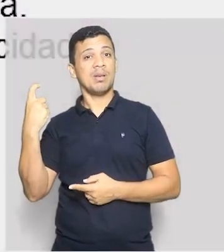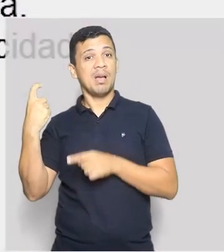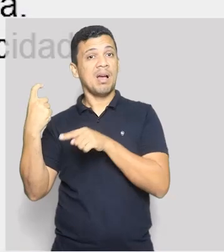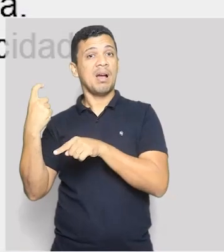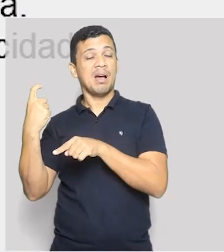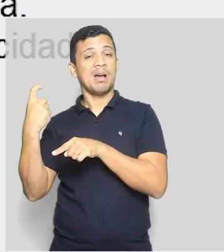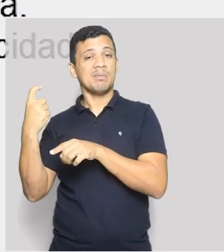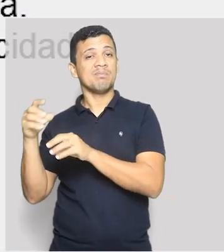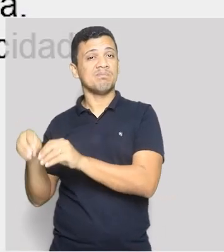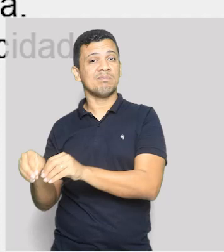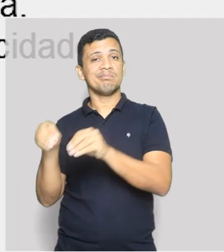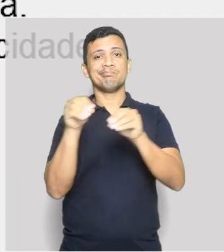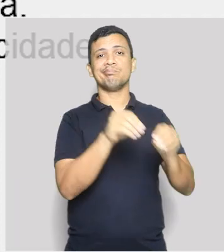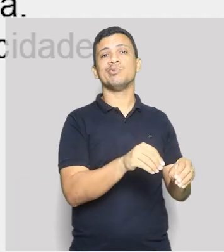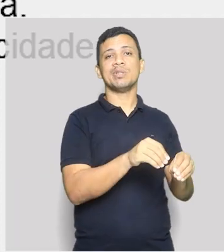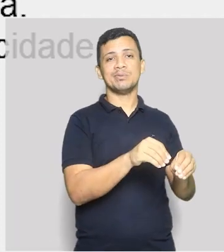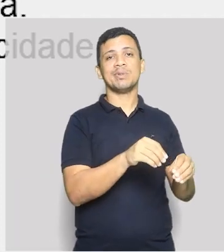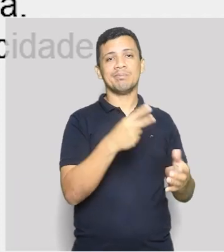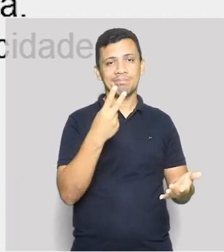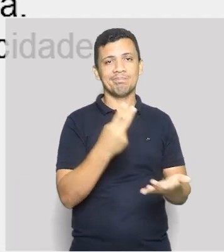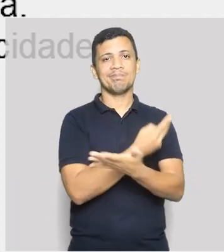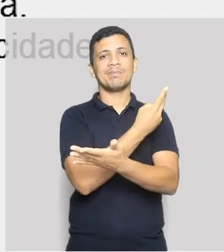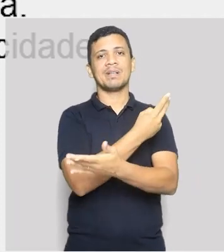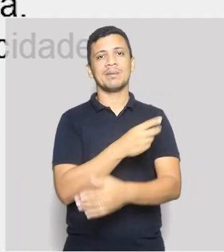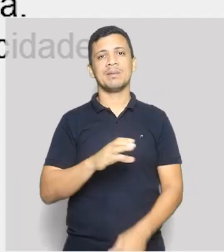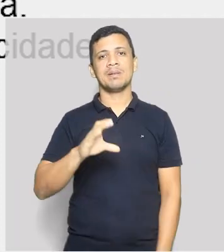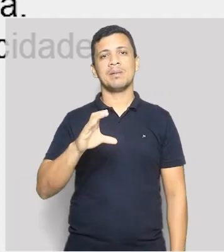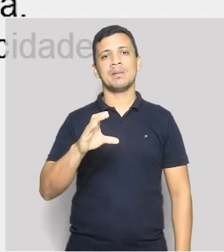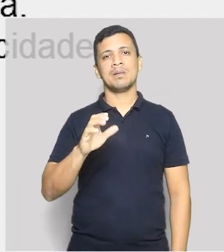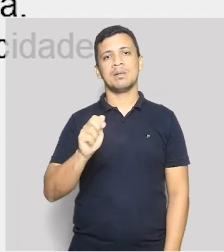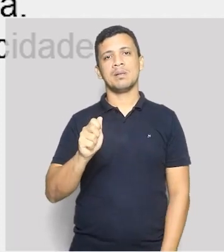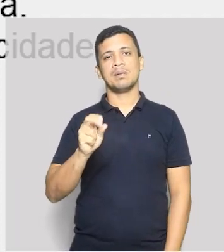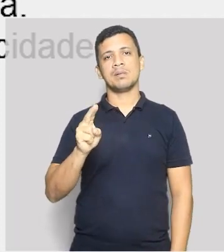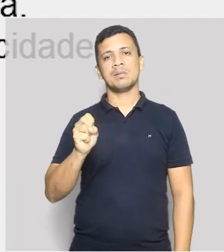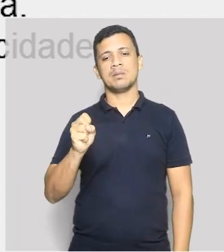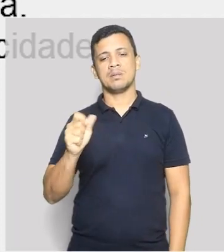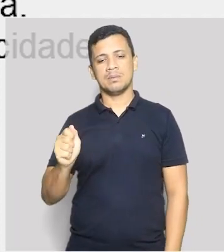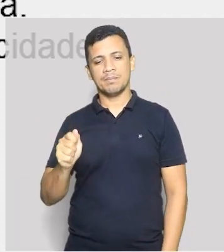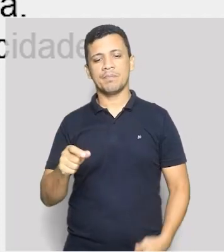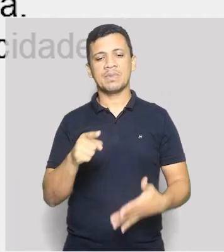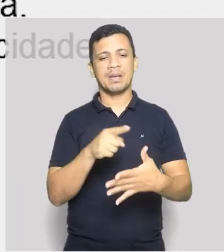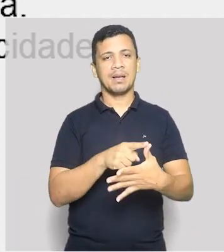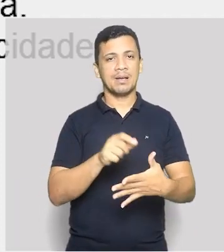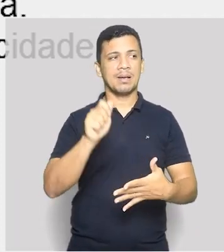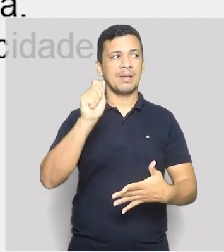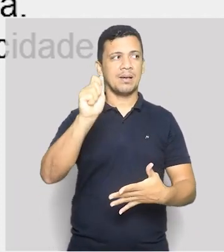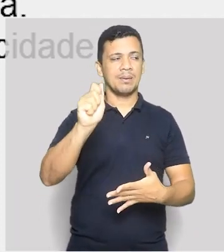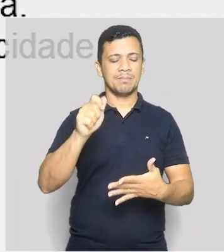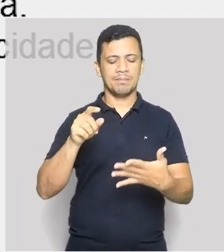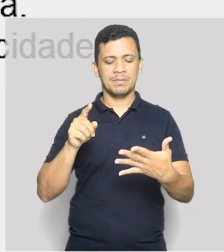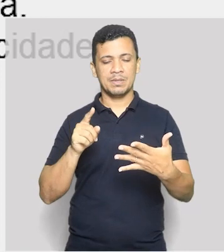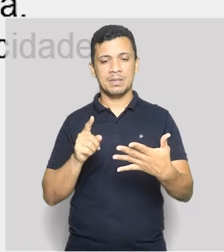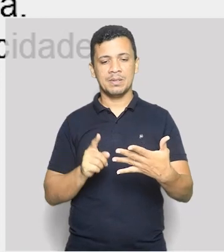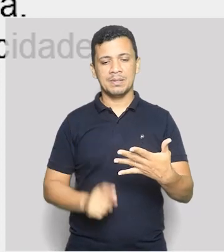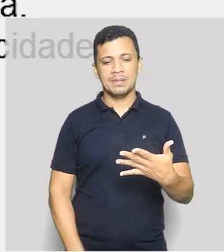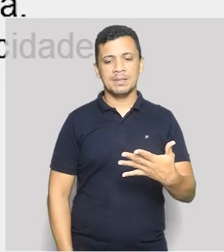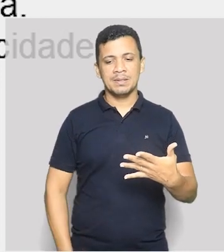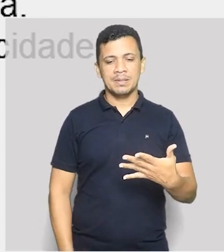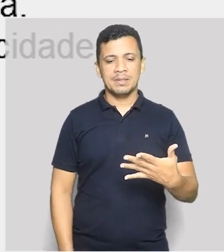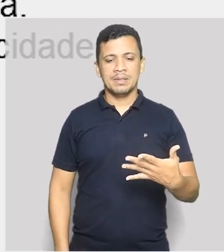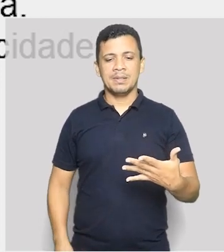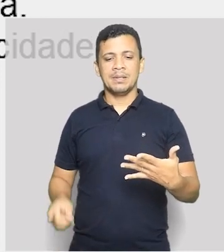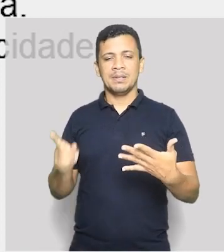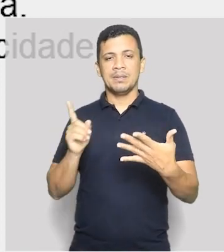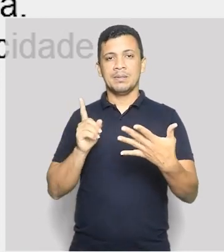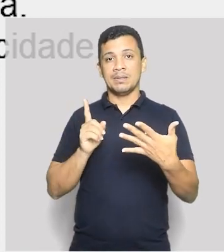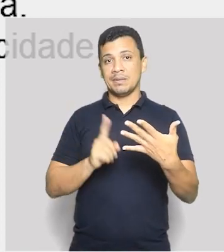consequência? Resolvemos mudar de lugar. Então, na letra A, assim como na letra E, nós